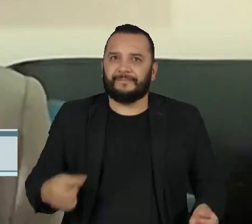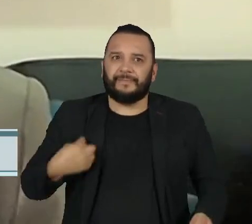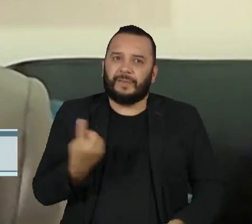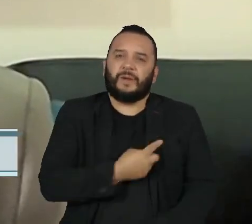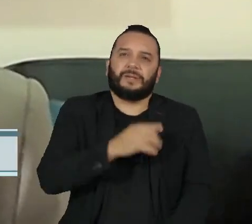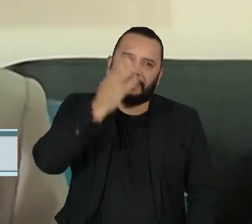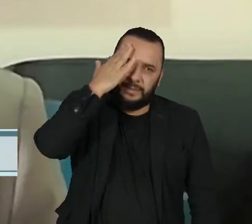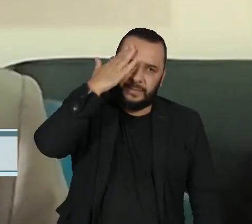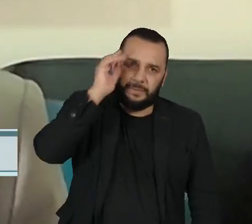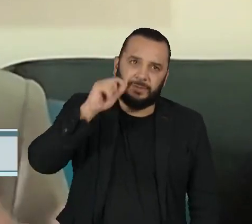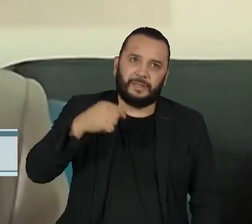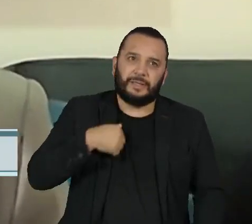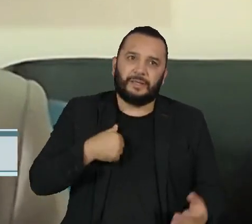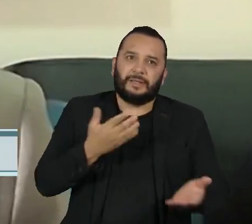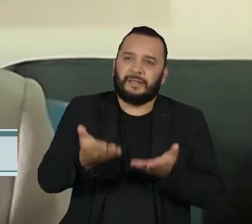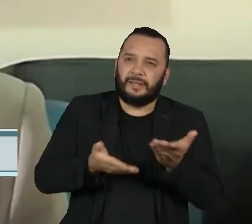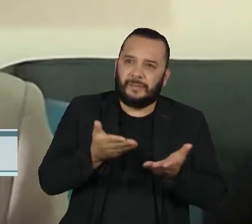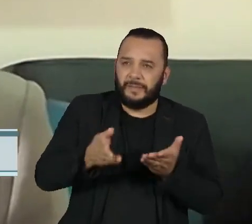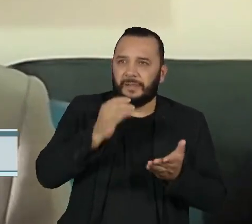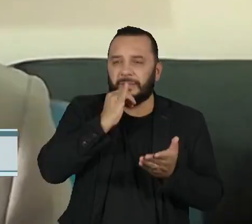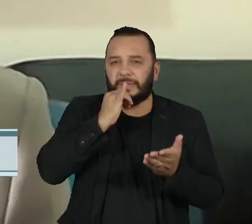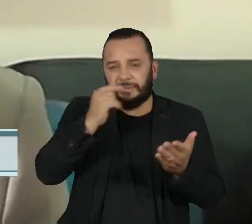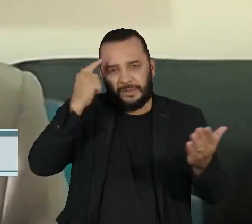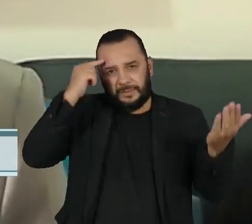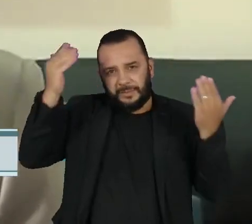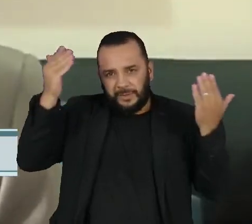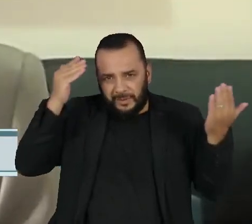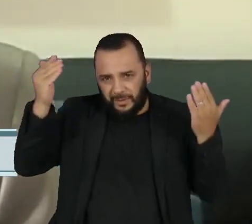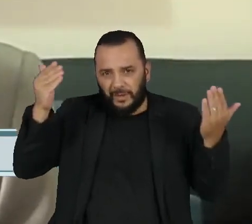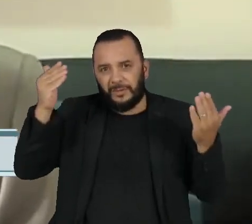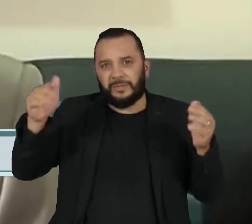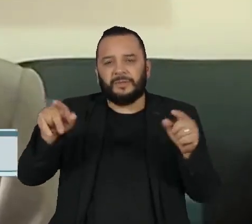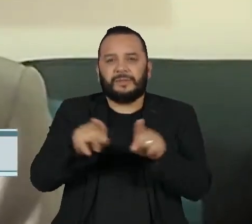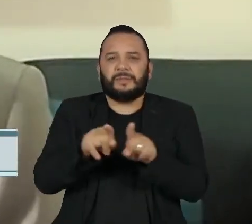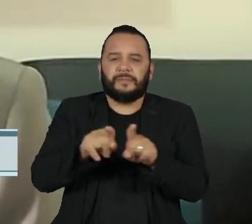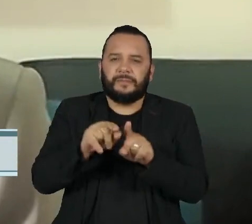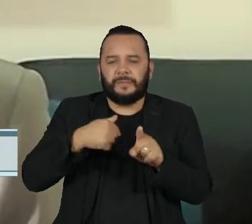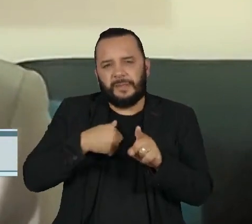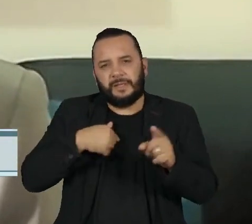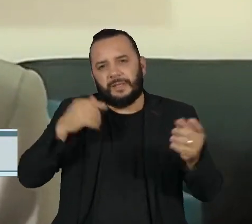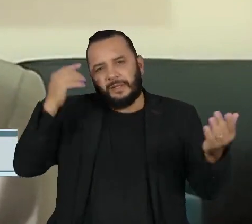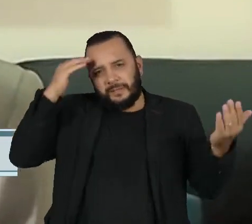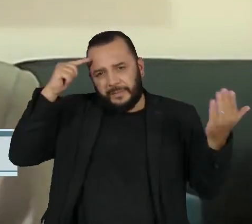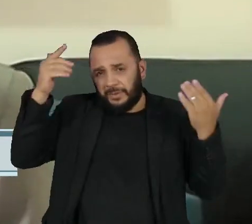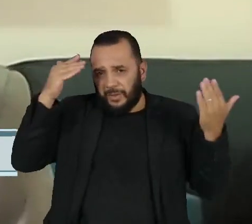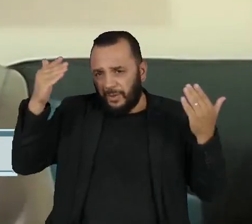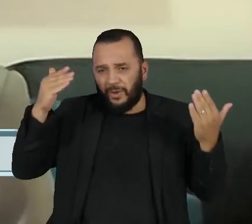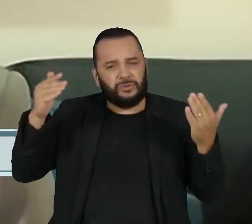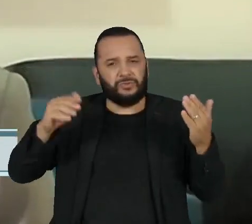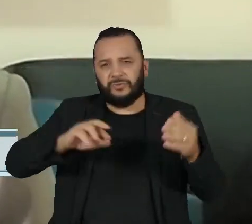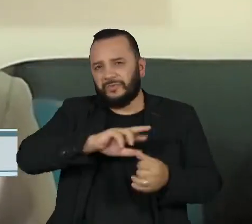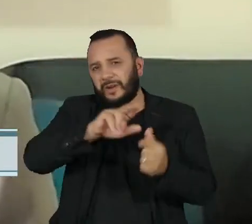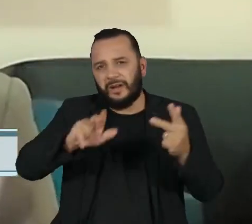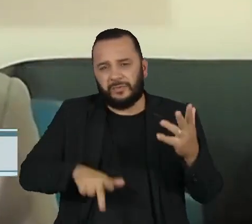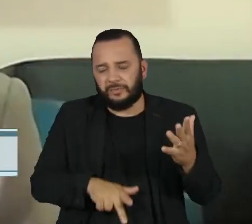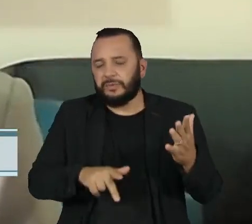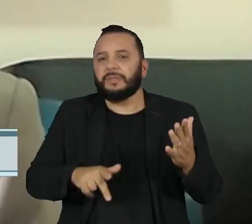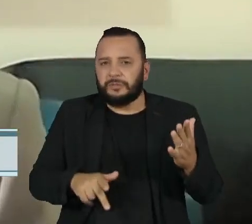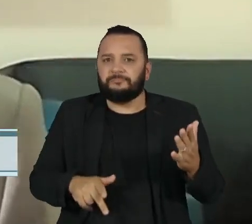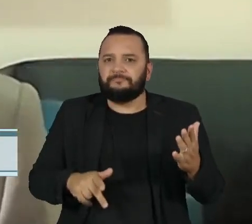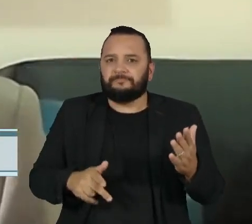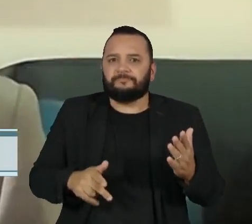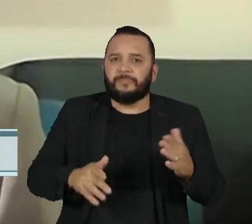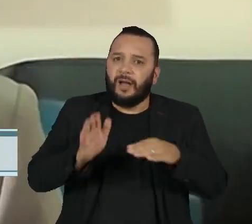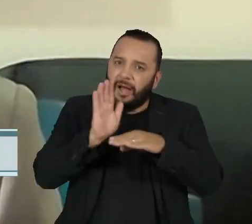que tratamentos como terapia, psicoterapia, elas são altamente eficazes e por vezes já conseguem